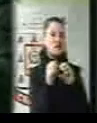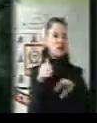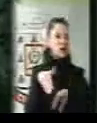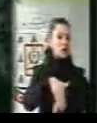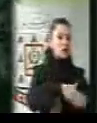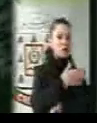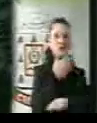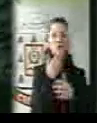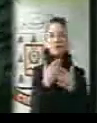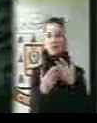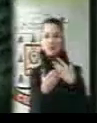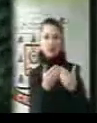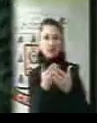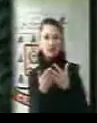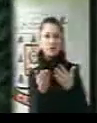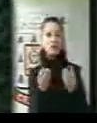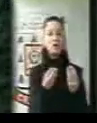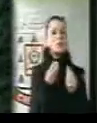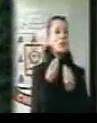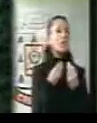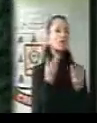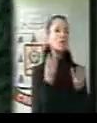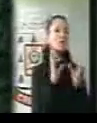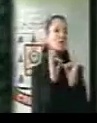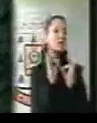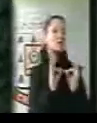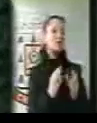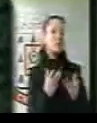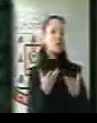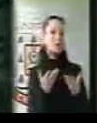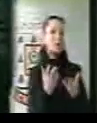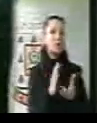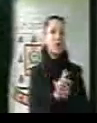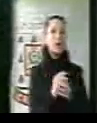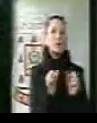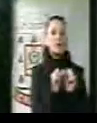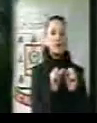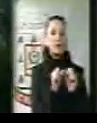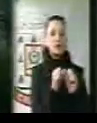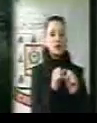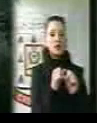entendendo a questão, é um fenômeno social, né? Vamos fazer a rua, a estrada,